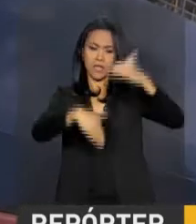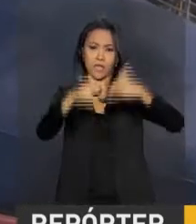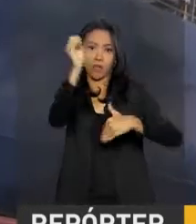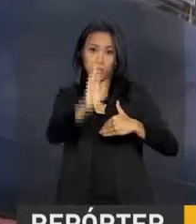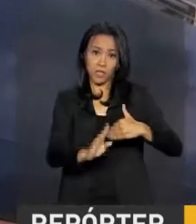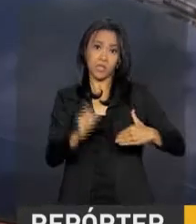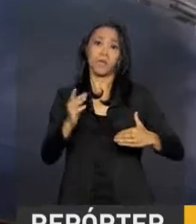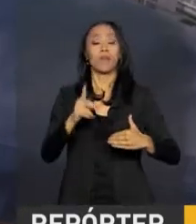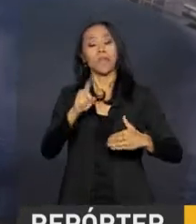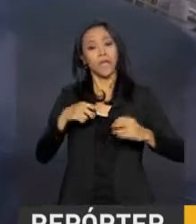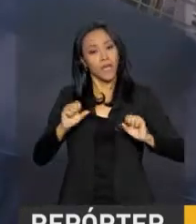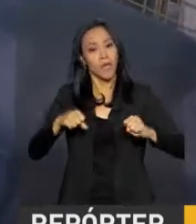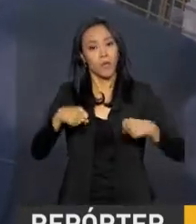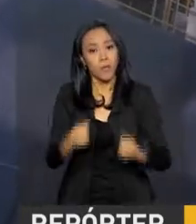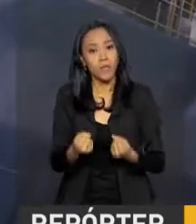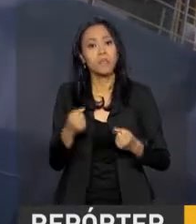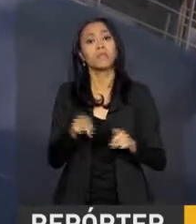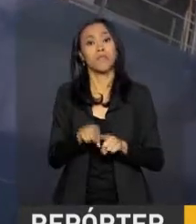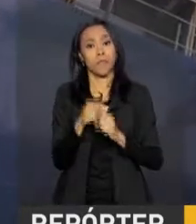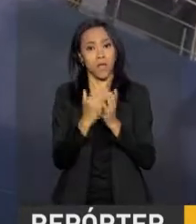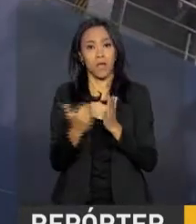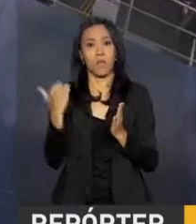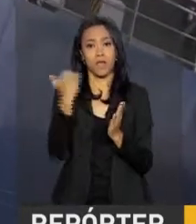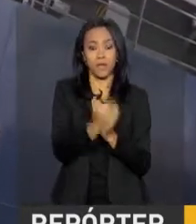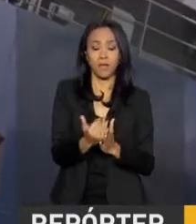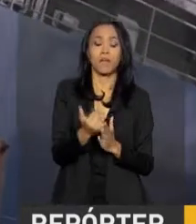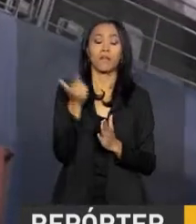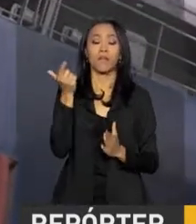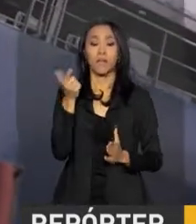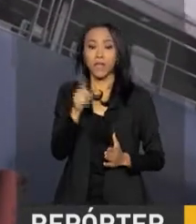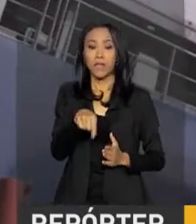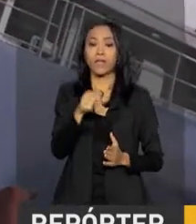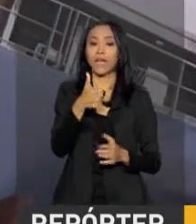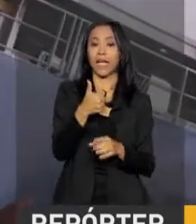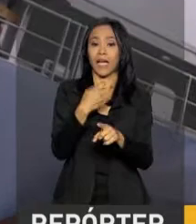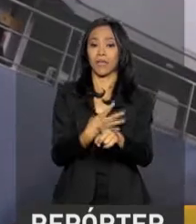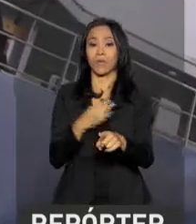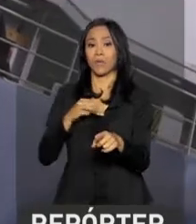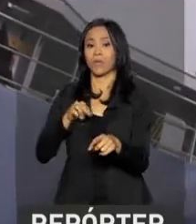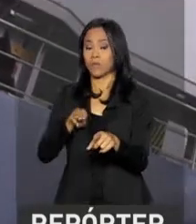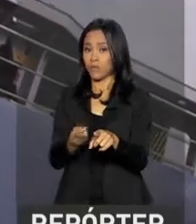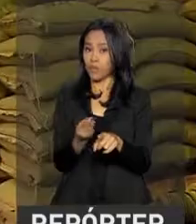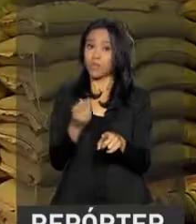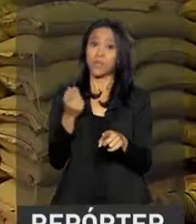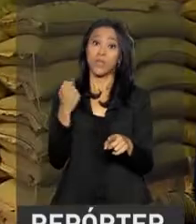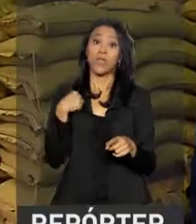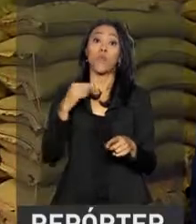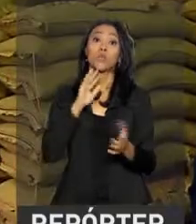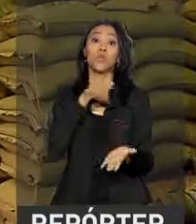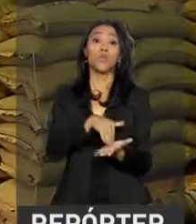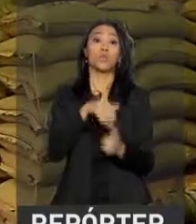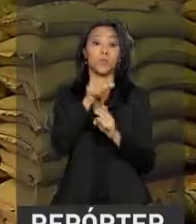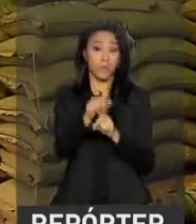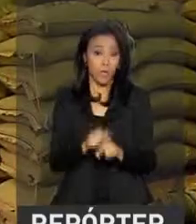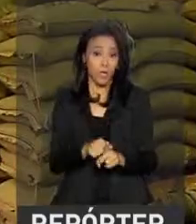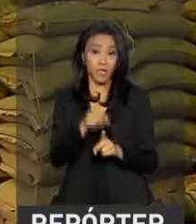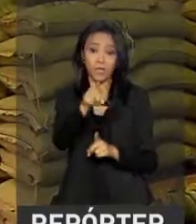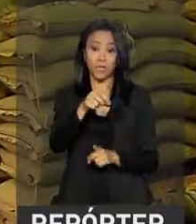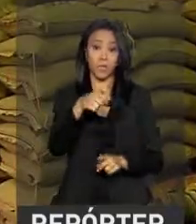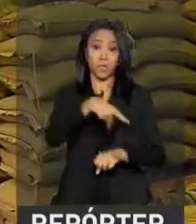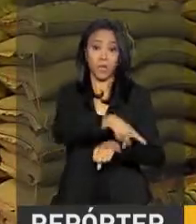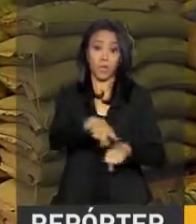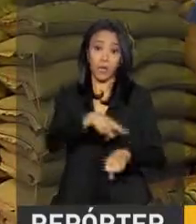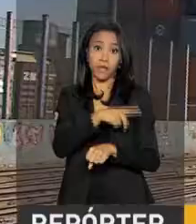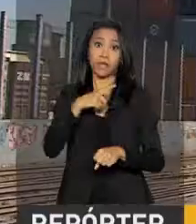econômica também cresceram e chegaram a 14 bilhões com resultado no último mês o país registrou um